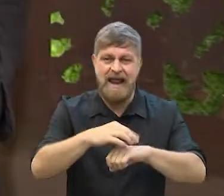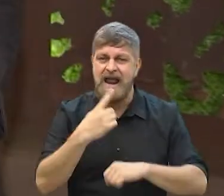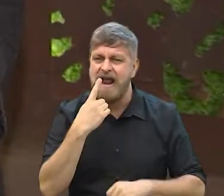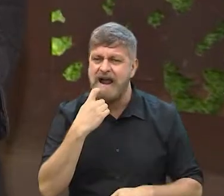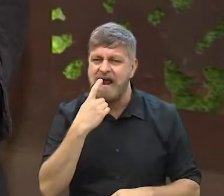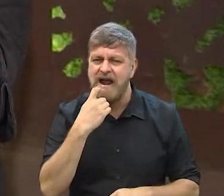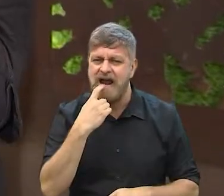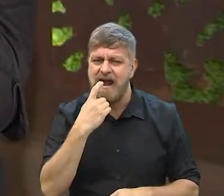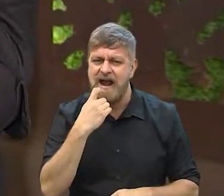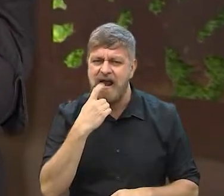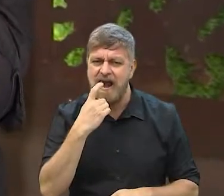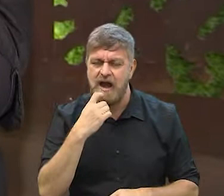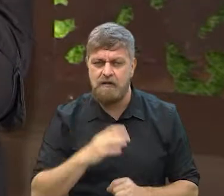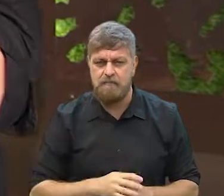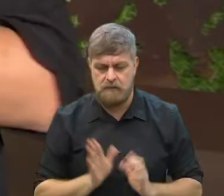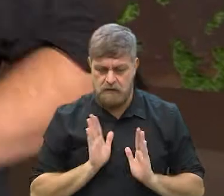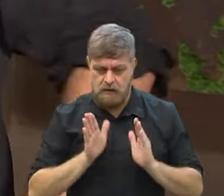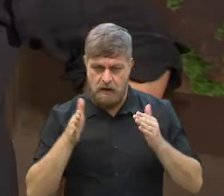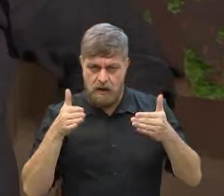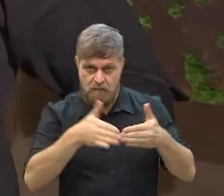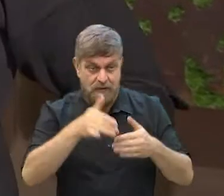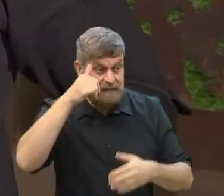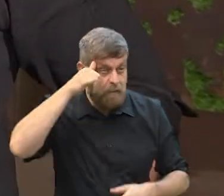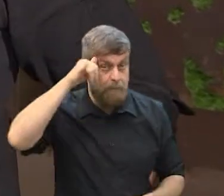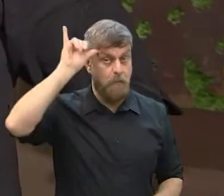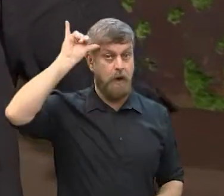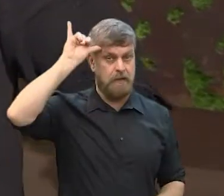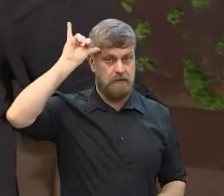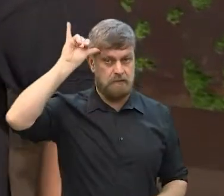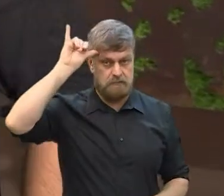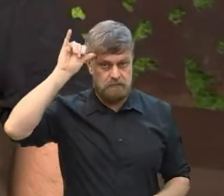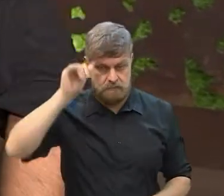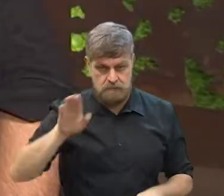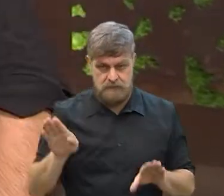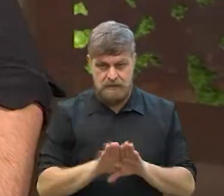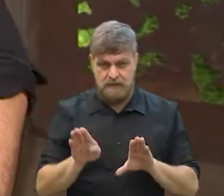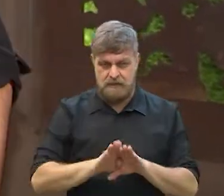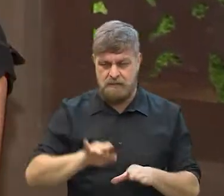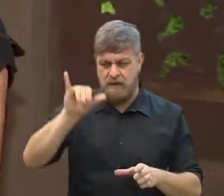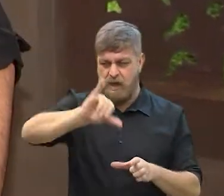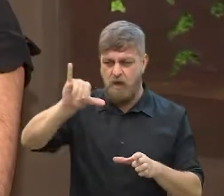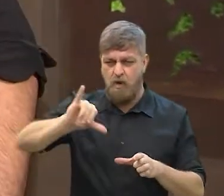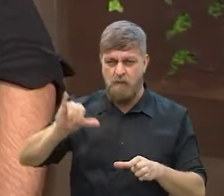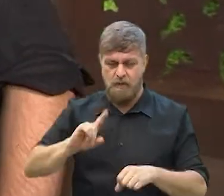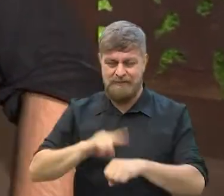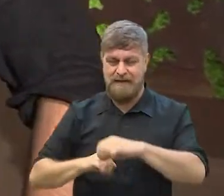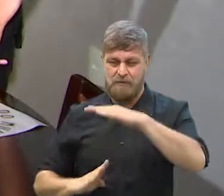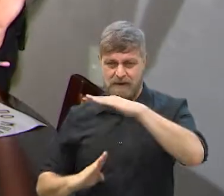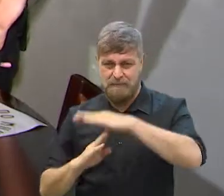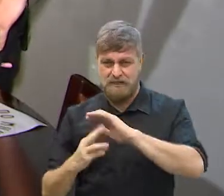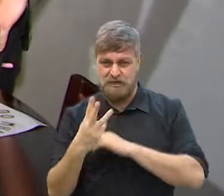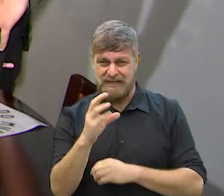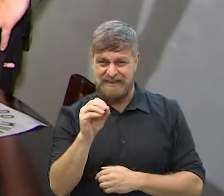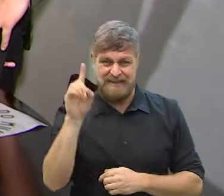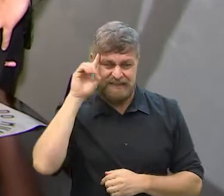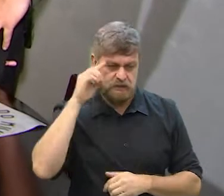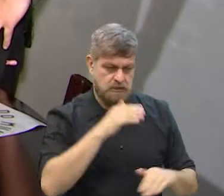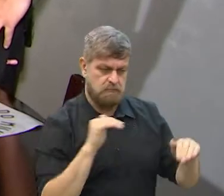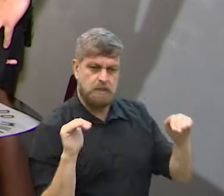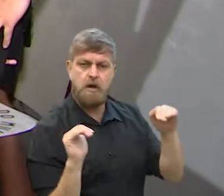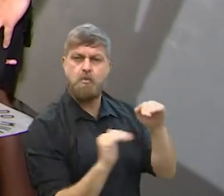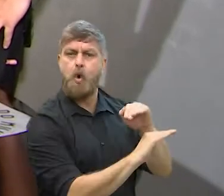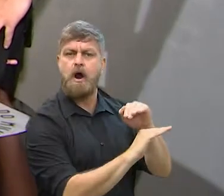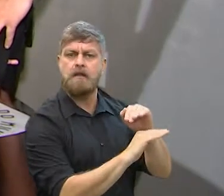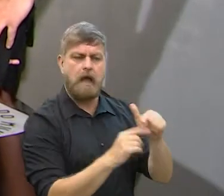uhum. Especificamente falando de carne bovina. E é um molho que tu pode guardar ele por 30 dias sem problema algum.